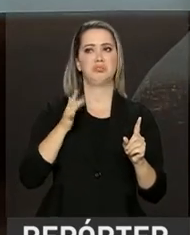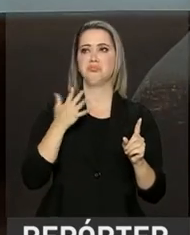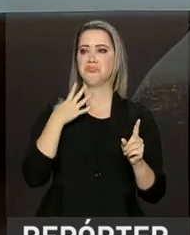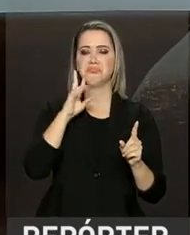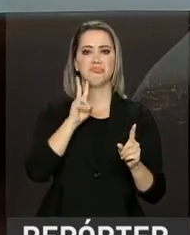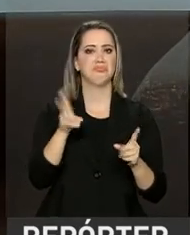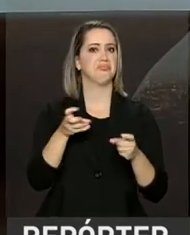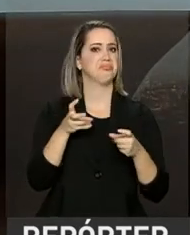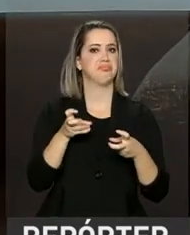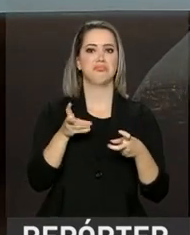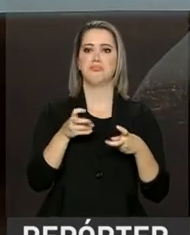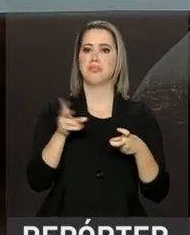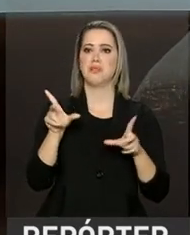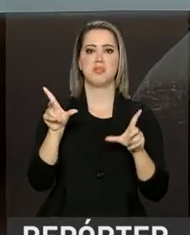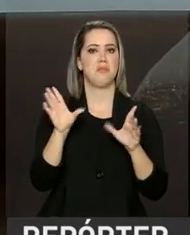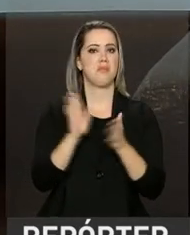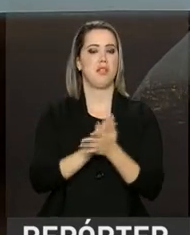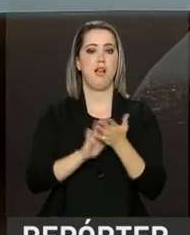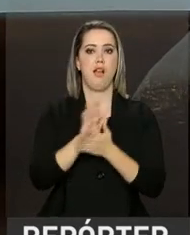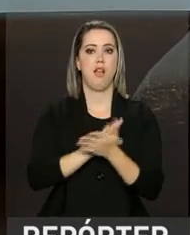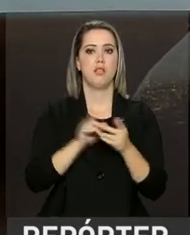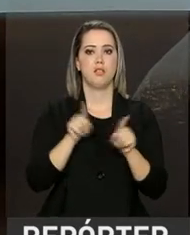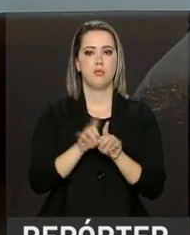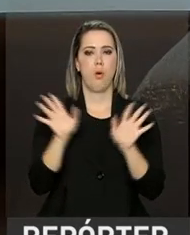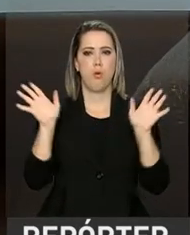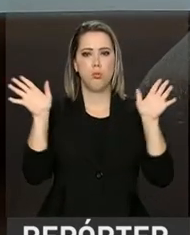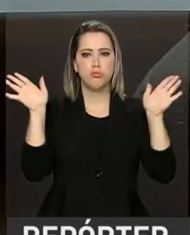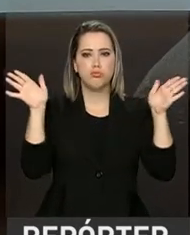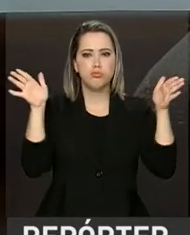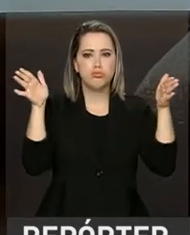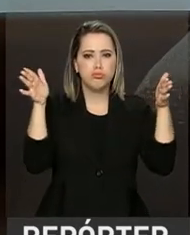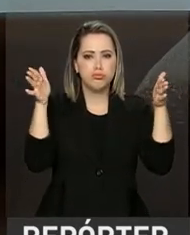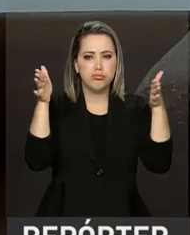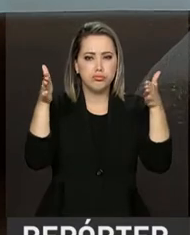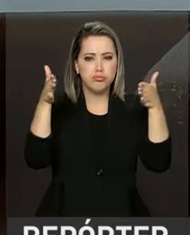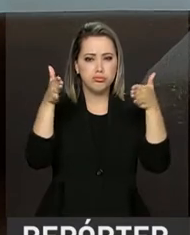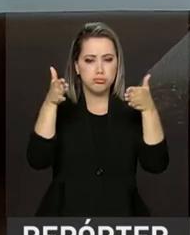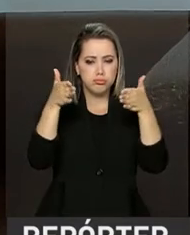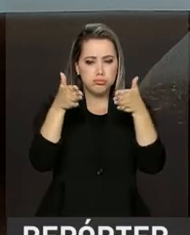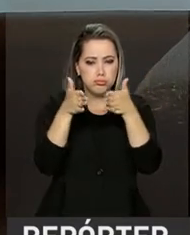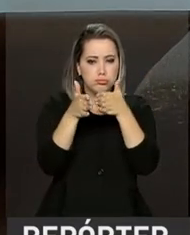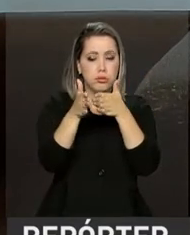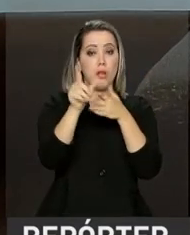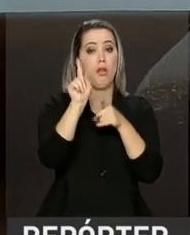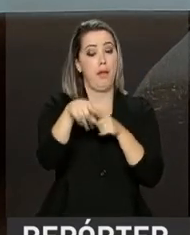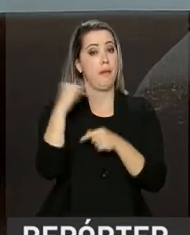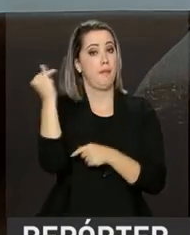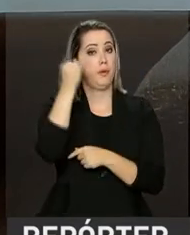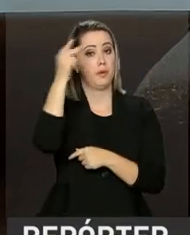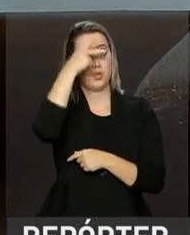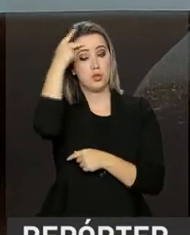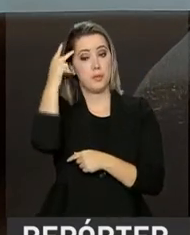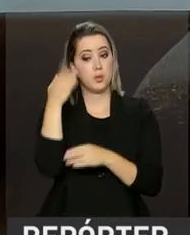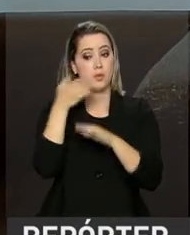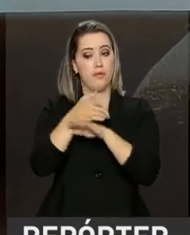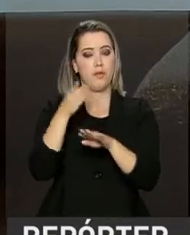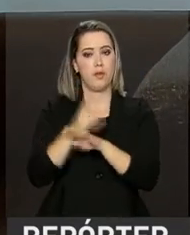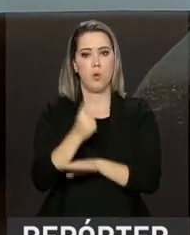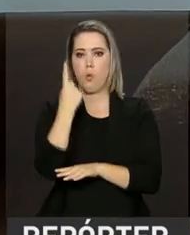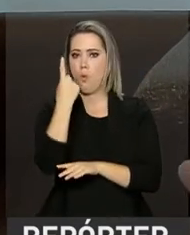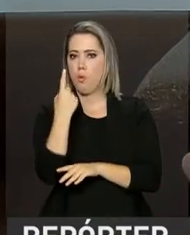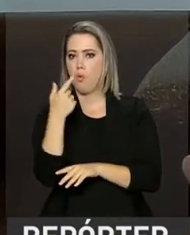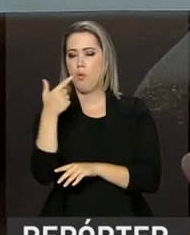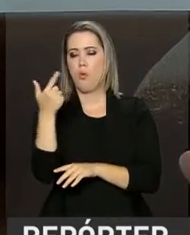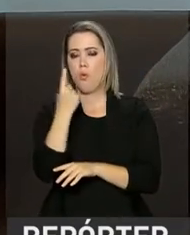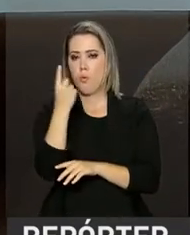campo visual vai diminuindo então é fundamental que a pessoa vá ao médico pelo menos uma vez a